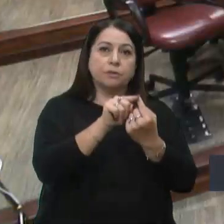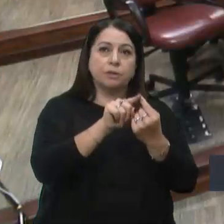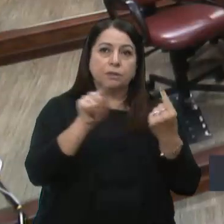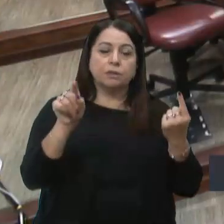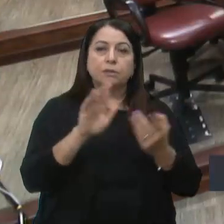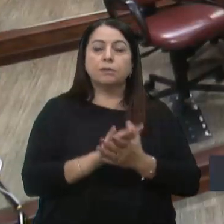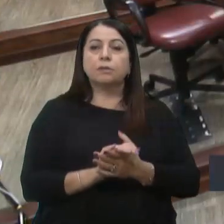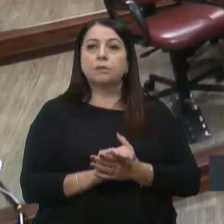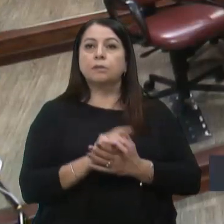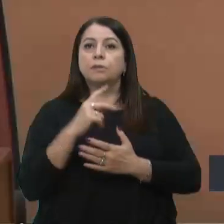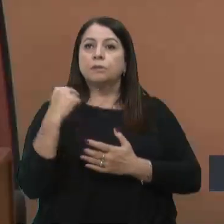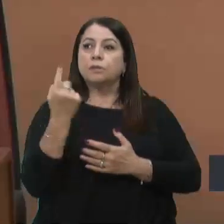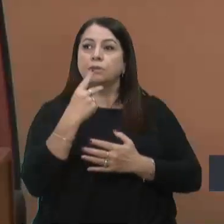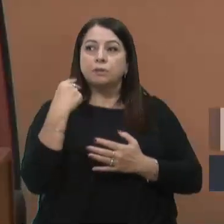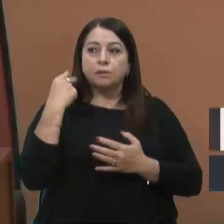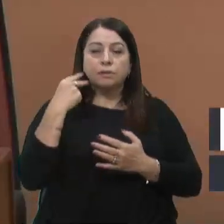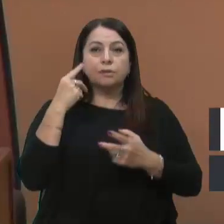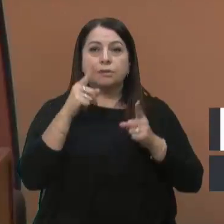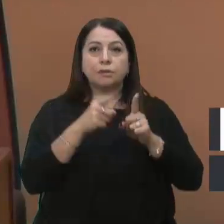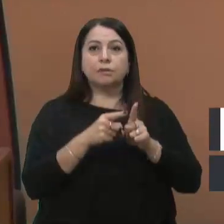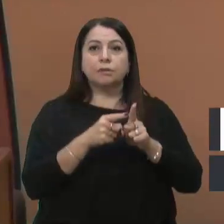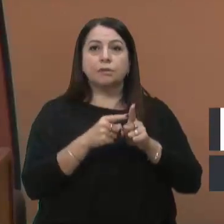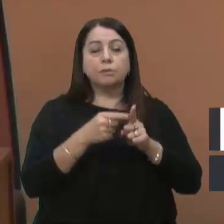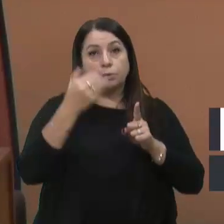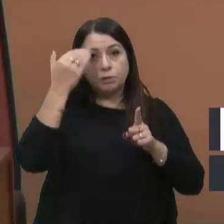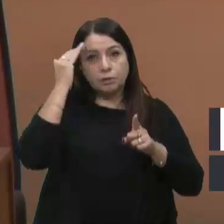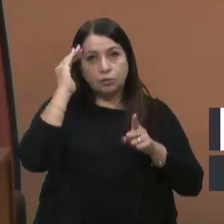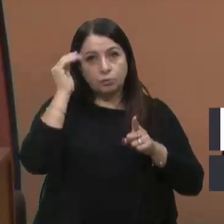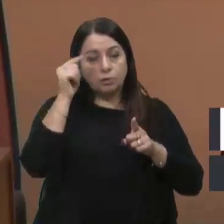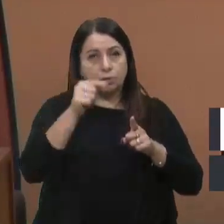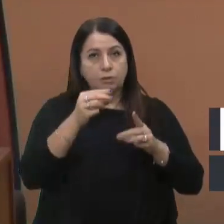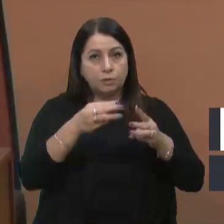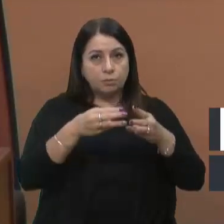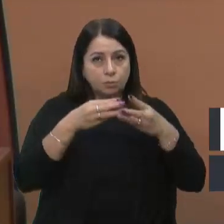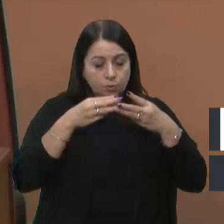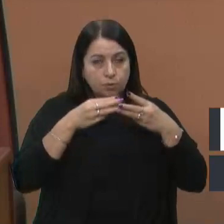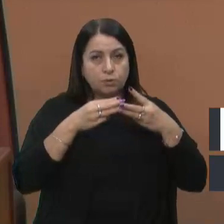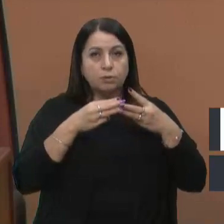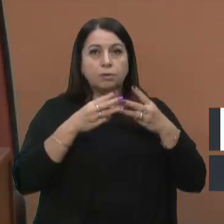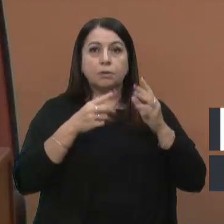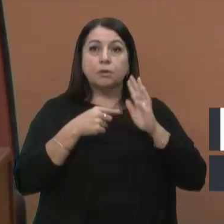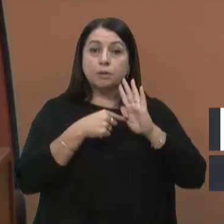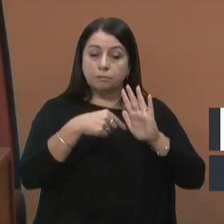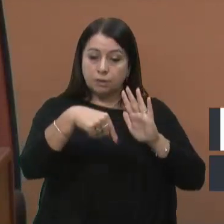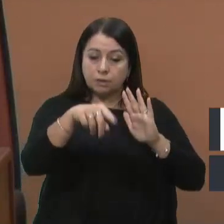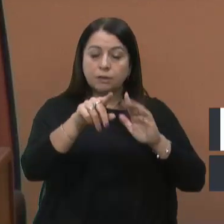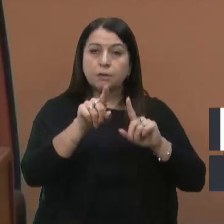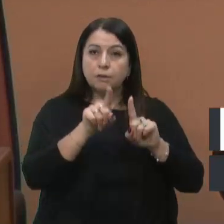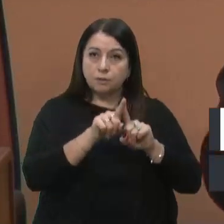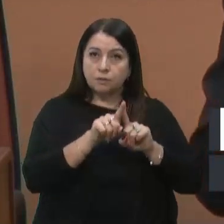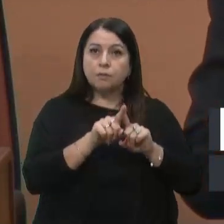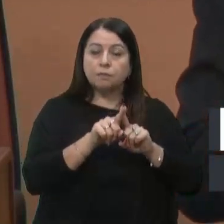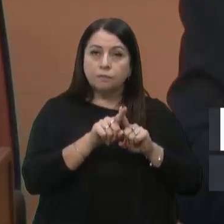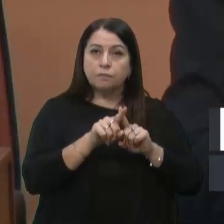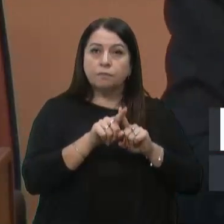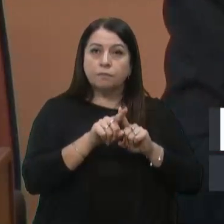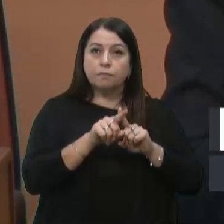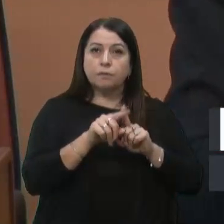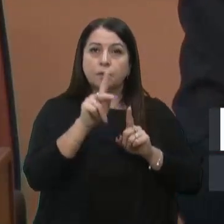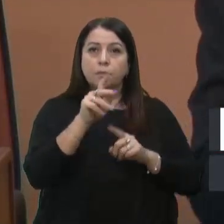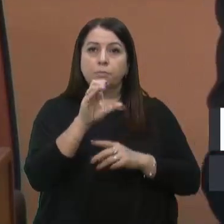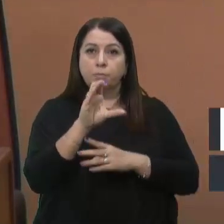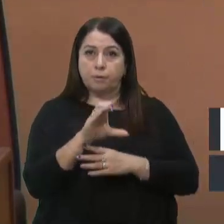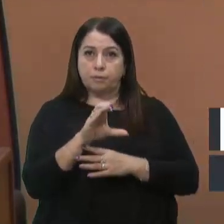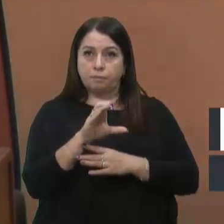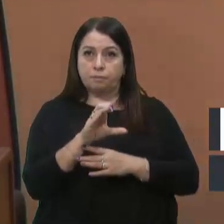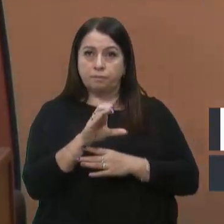Peço aos nobres pares o entendimento desta Moção que tramita então esta PEC